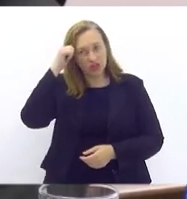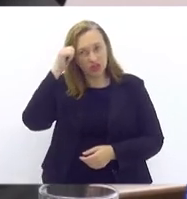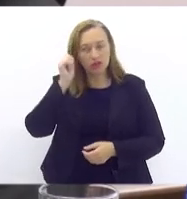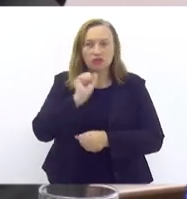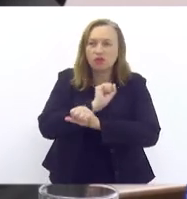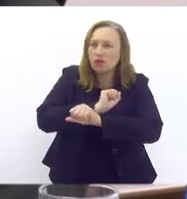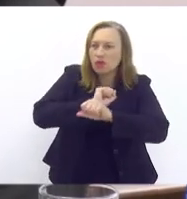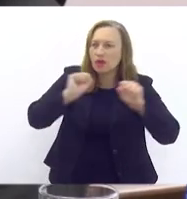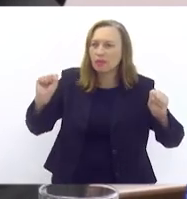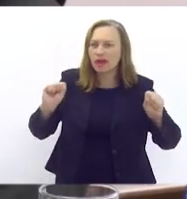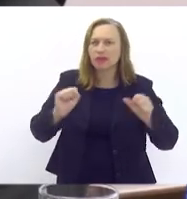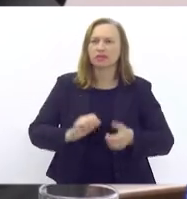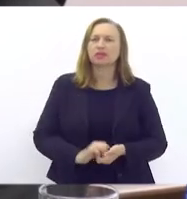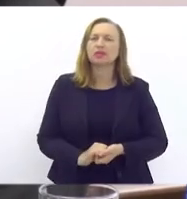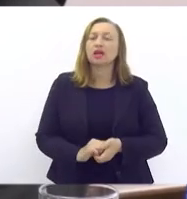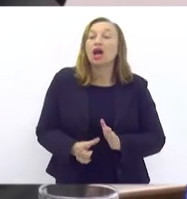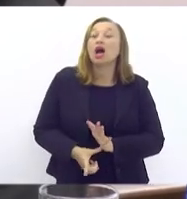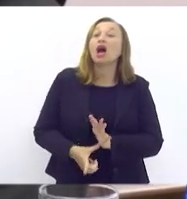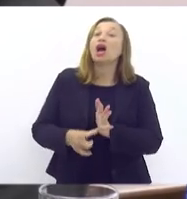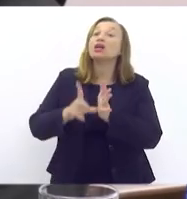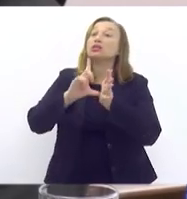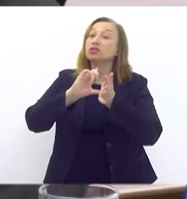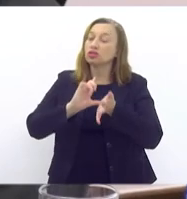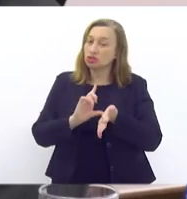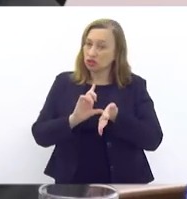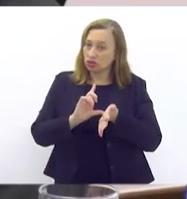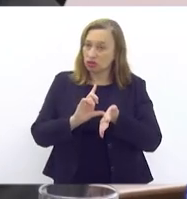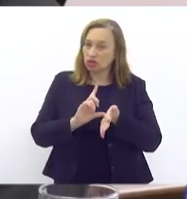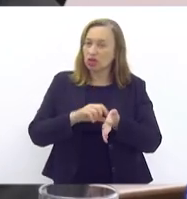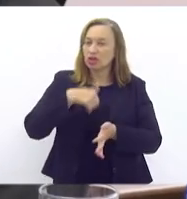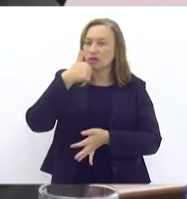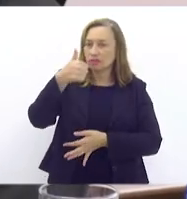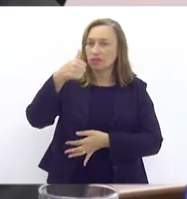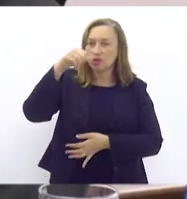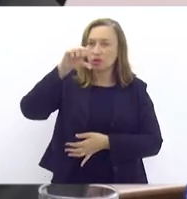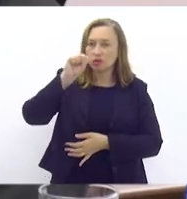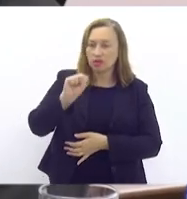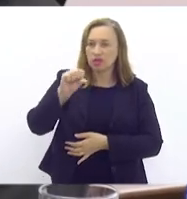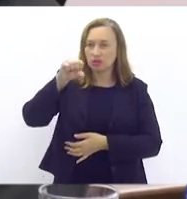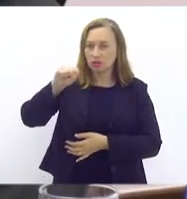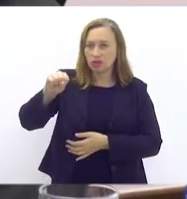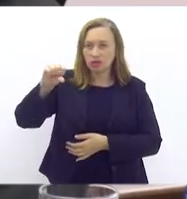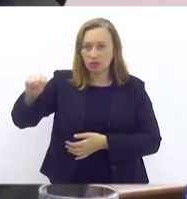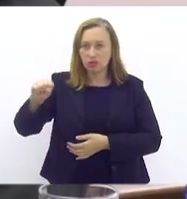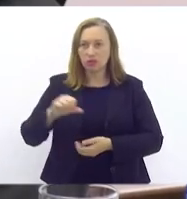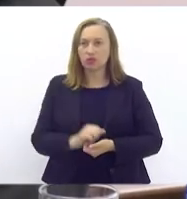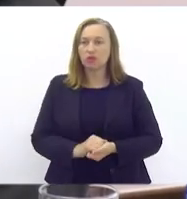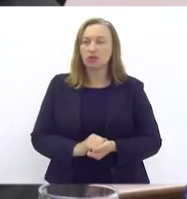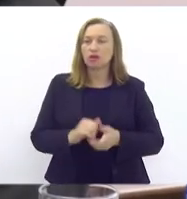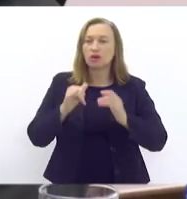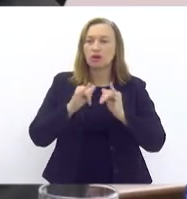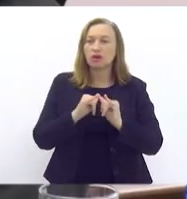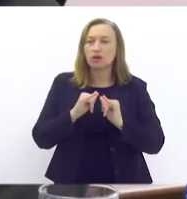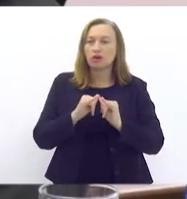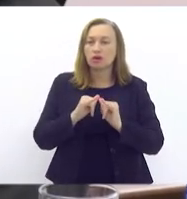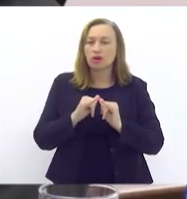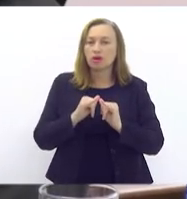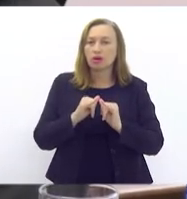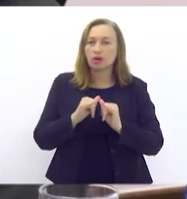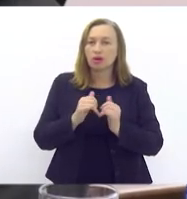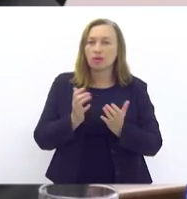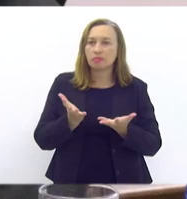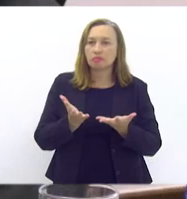libertos e antes 1888 é proclama e